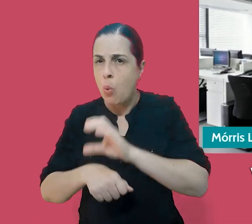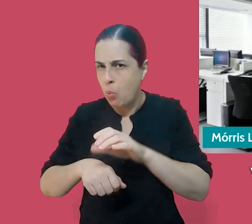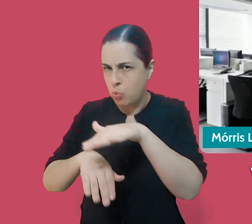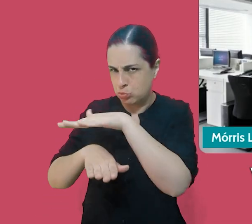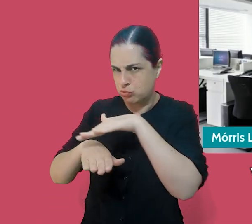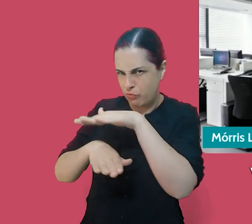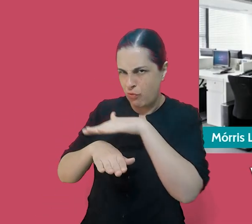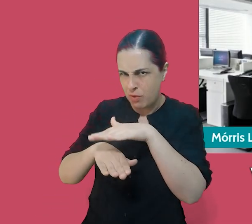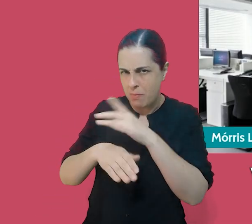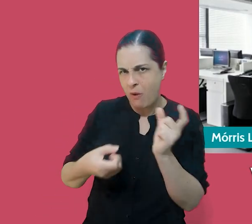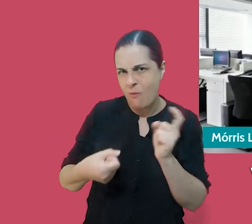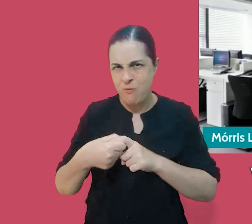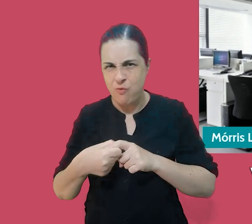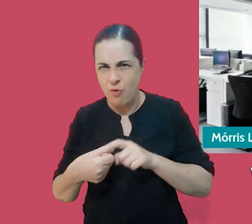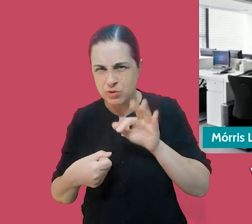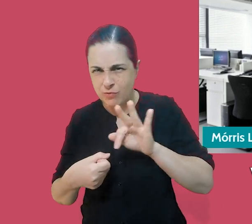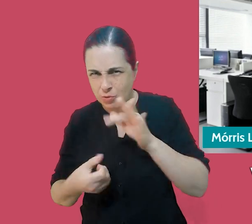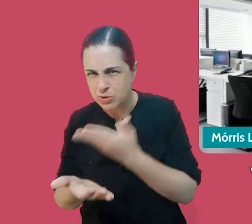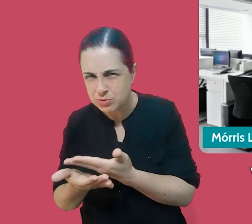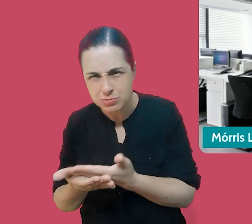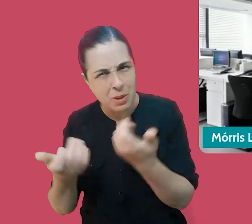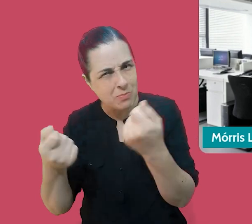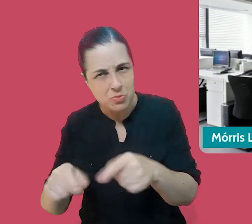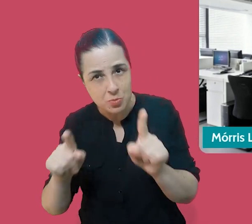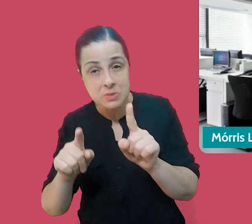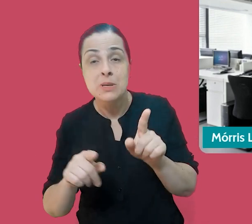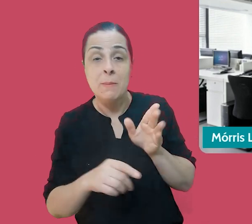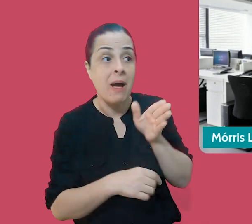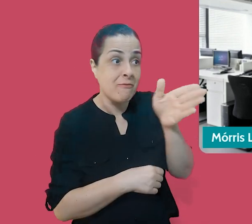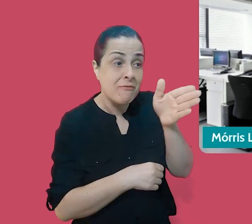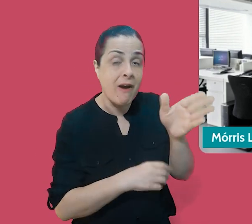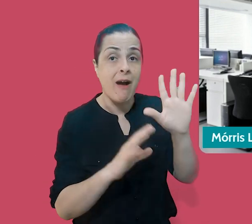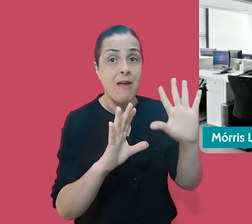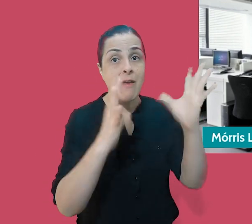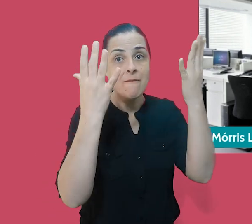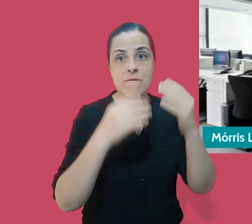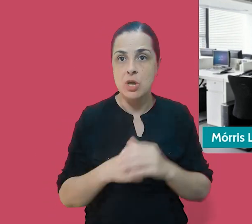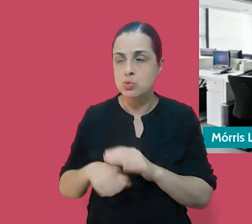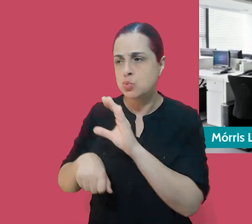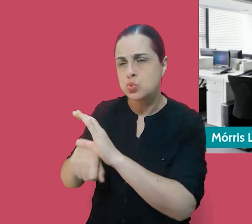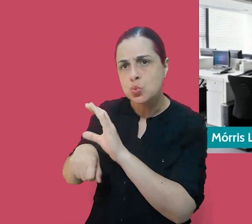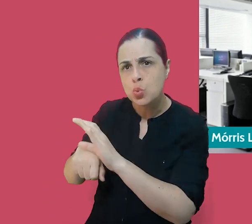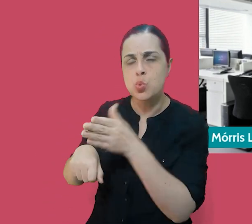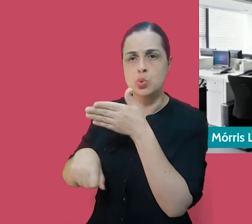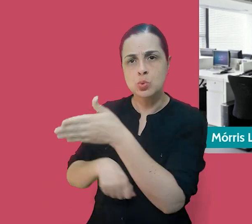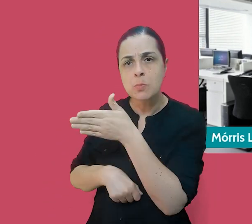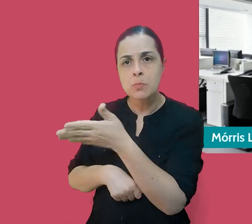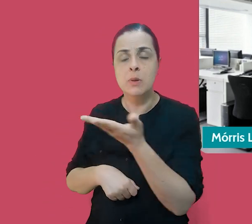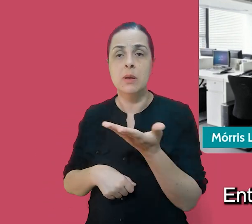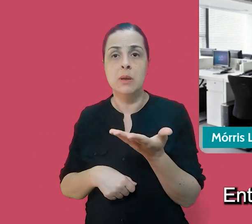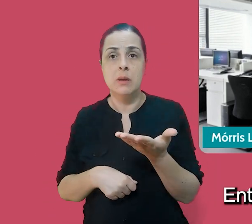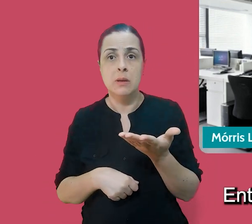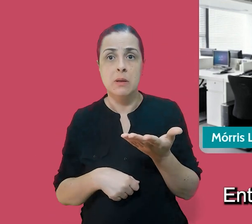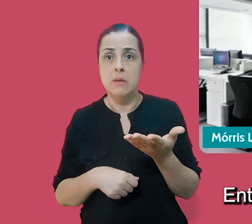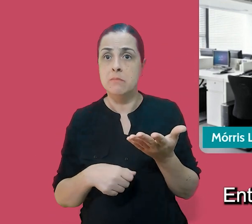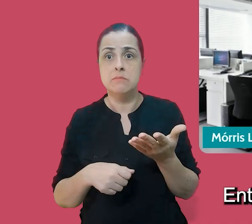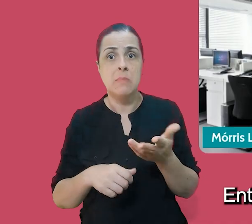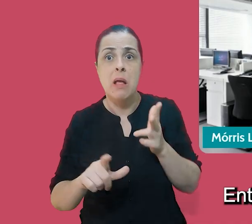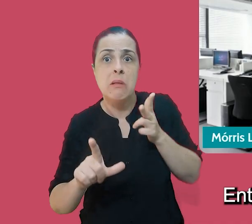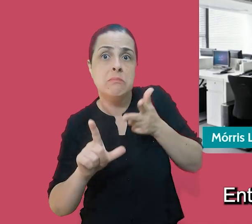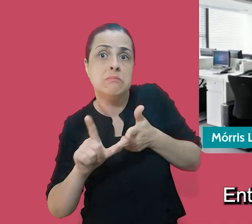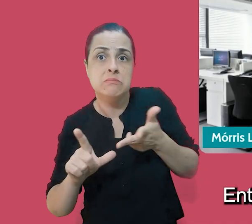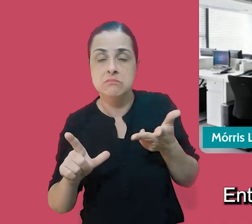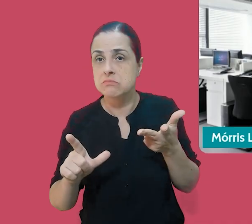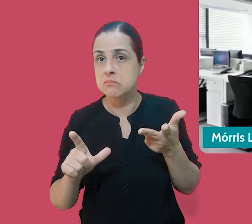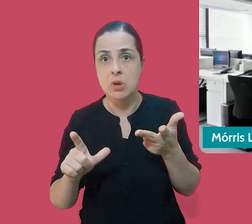para a faculdade, não, é participar de eventos, cursos, assistir lives, aprender o tempo todo, então ter essa